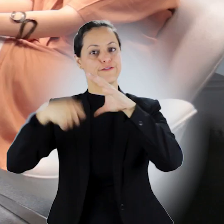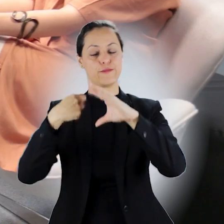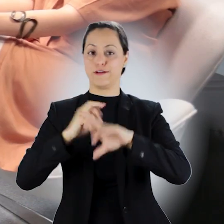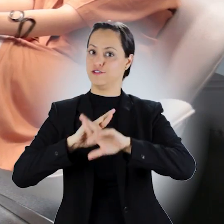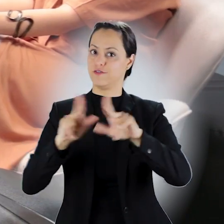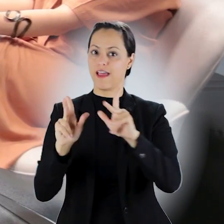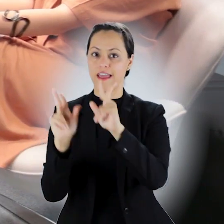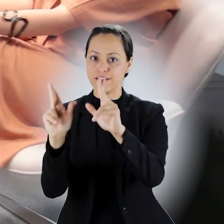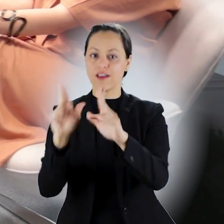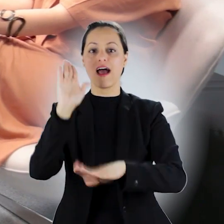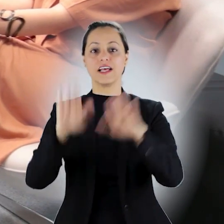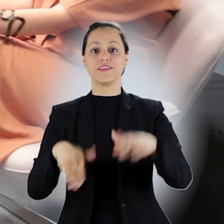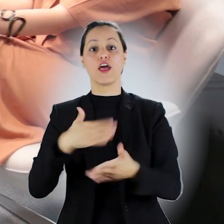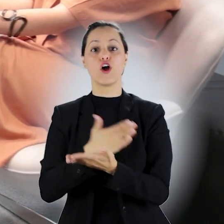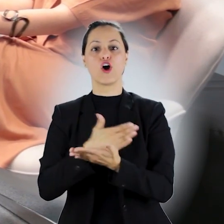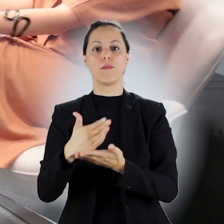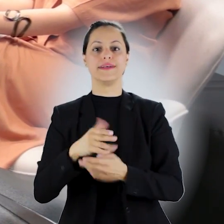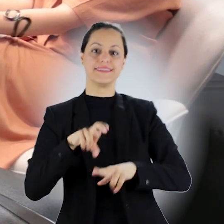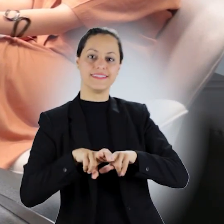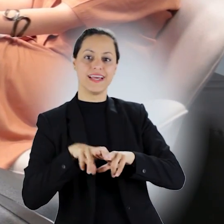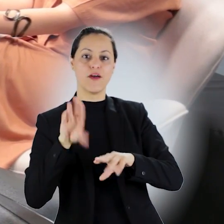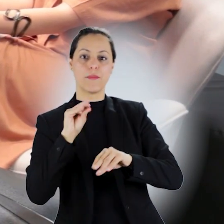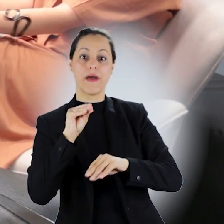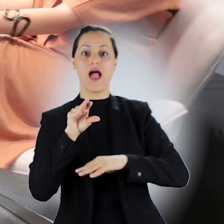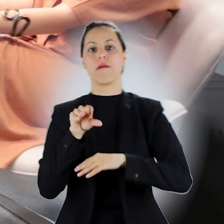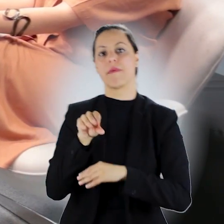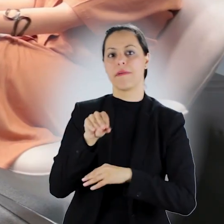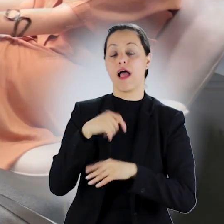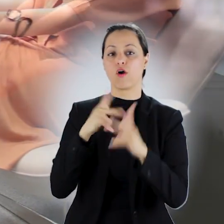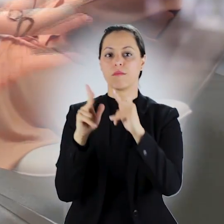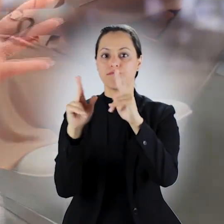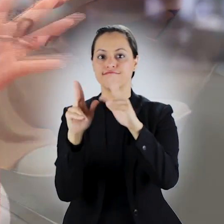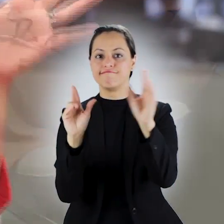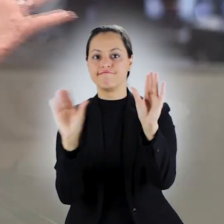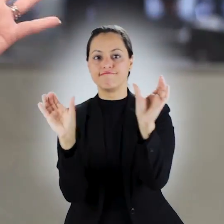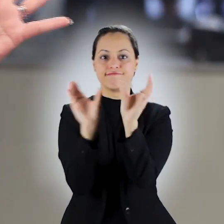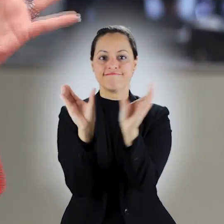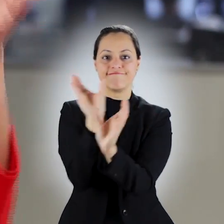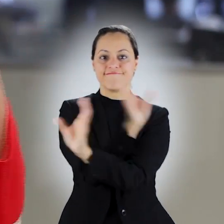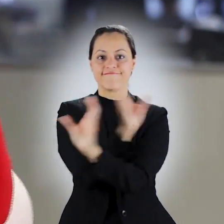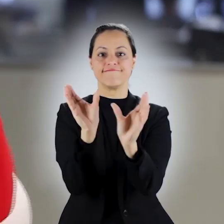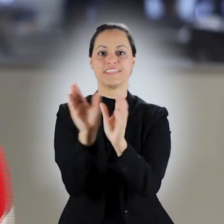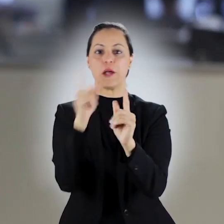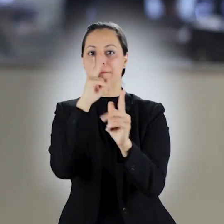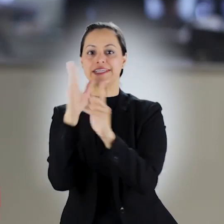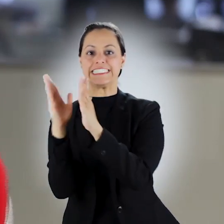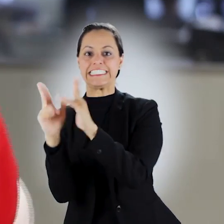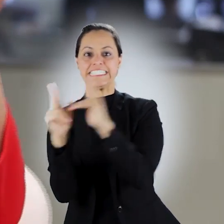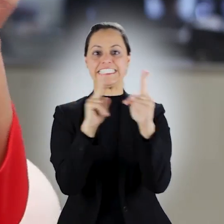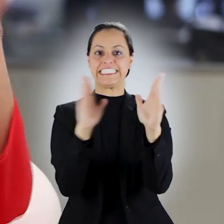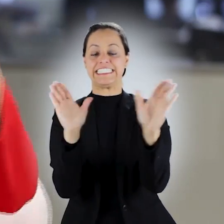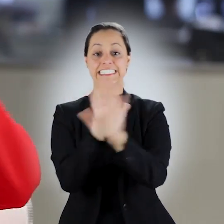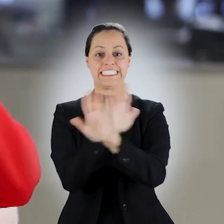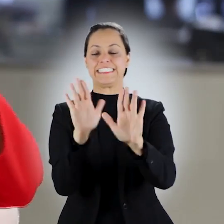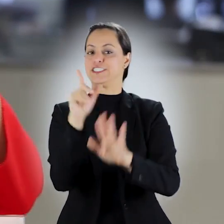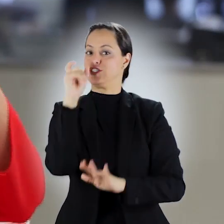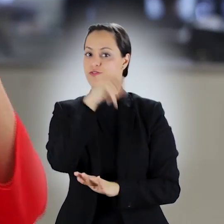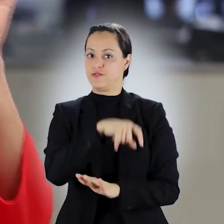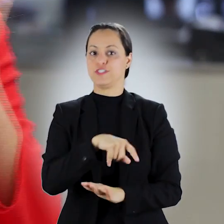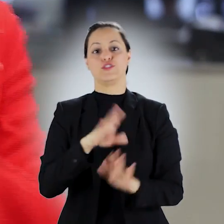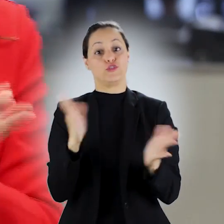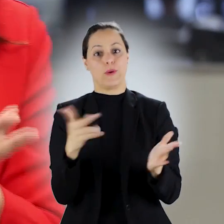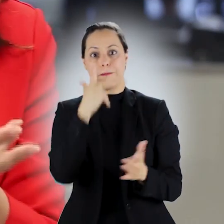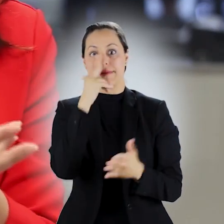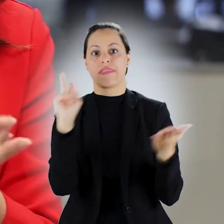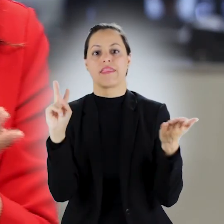também. Uhum. Porque você começa uma frase assim, depois você tá assim, depois você claro, fala, como é que eu vou cortar daqui pra aqui de novo? Então vai parecer uma... São os truques,